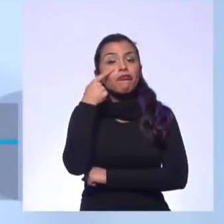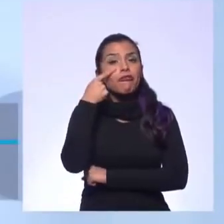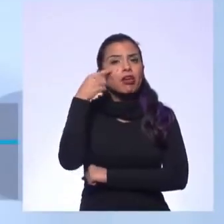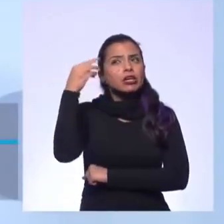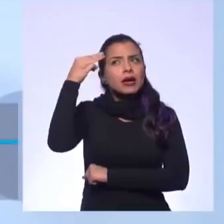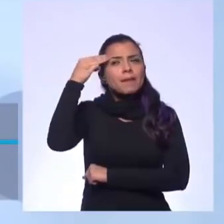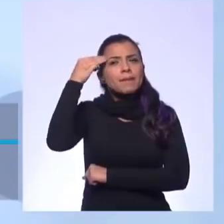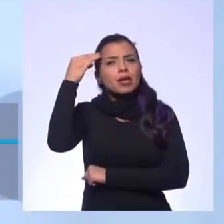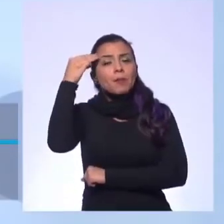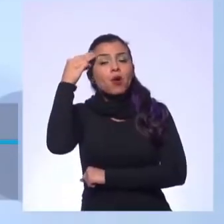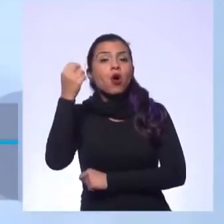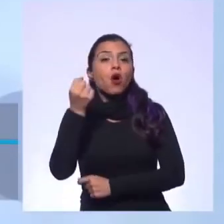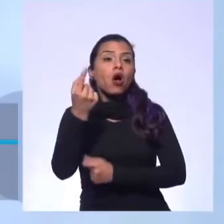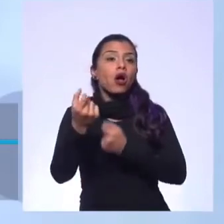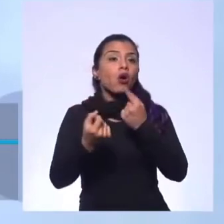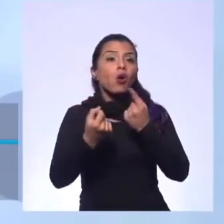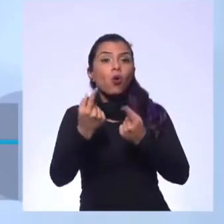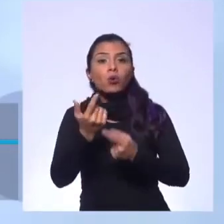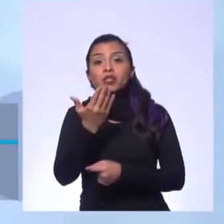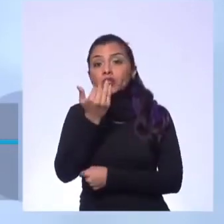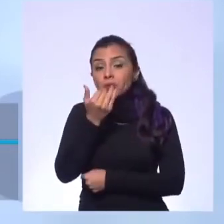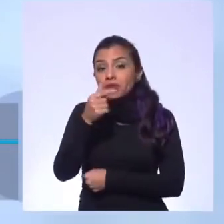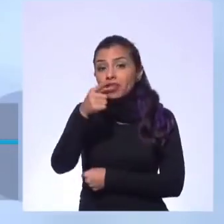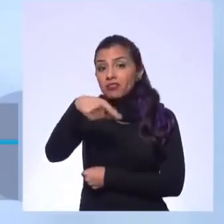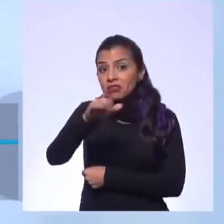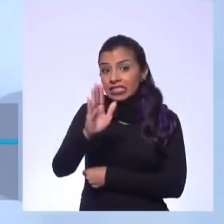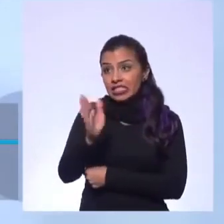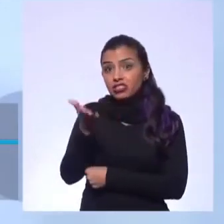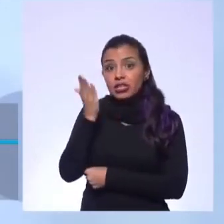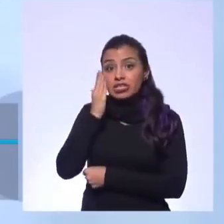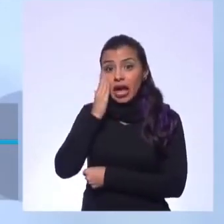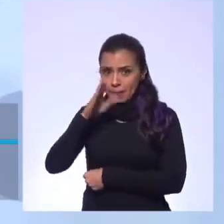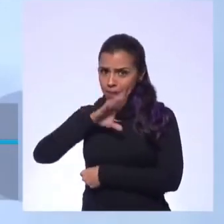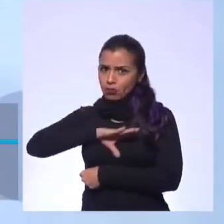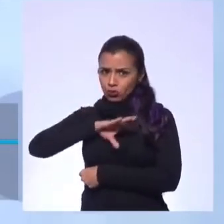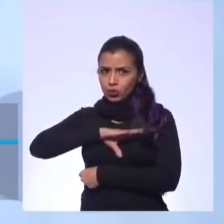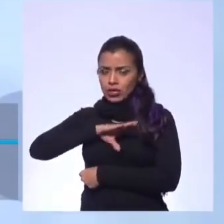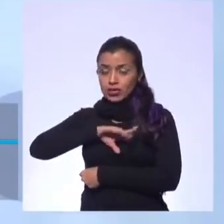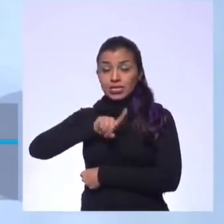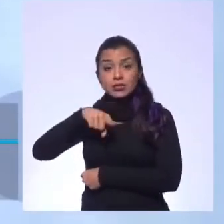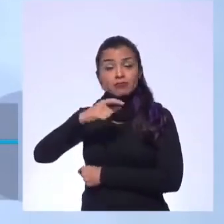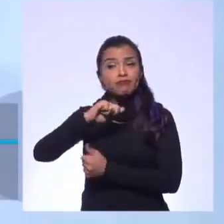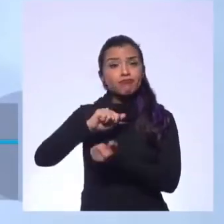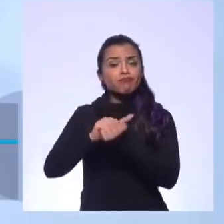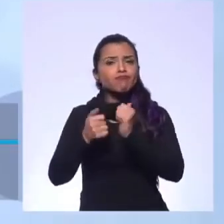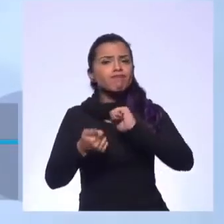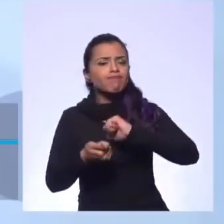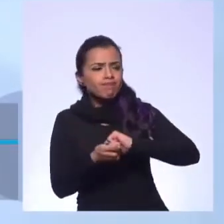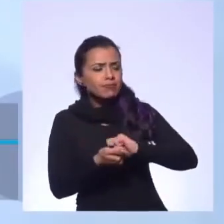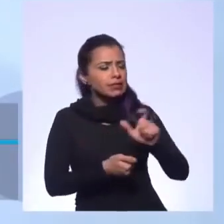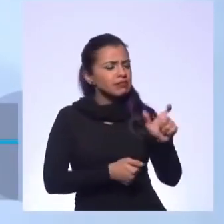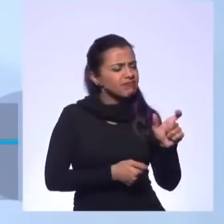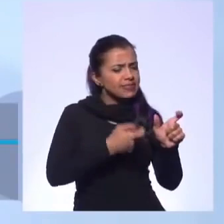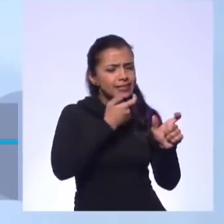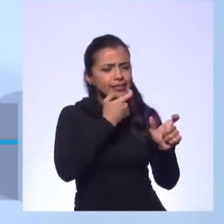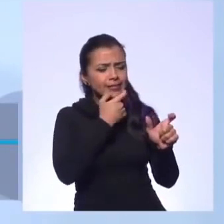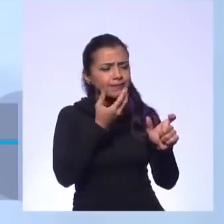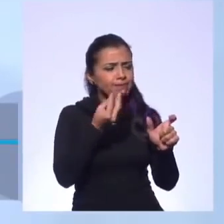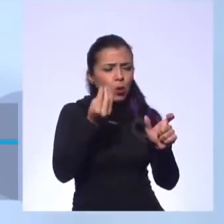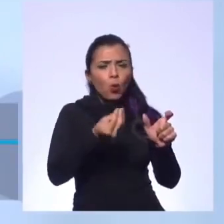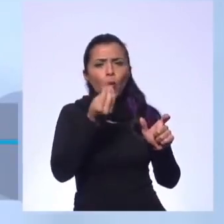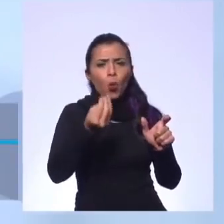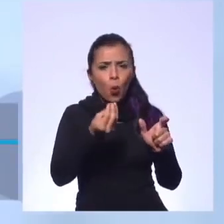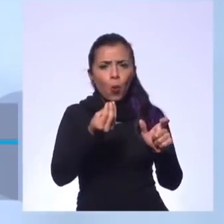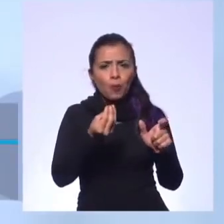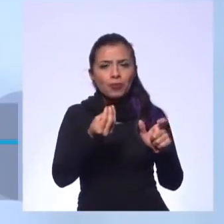memória, algumas comidas que você sabe em português mesmo. E aí, como é que seria o nome dessas comidas em inglês? E